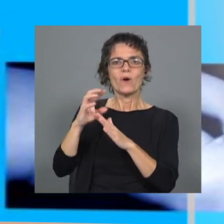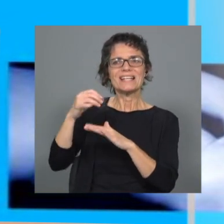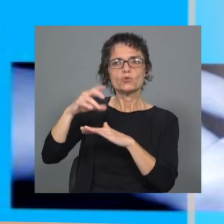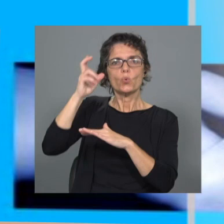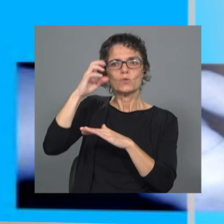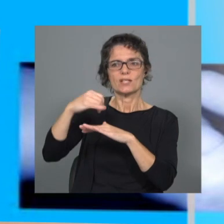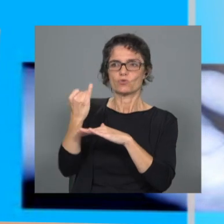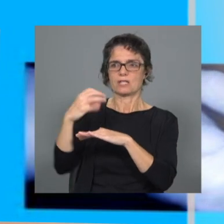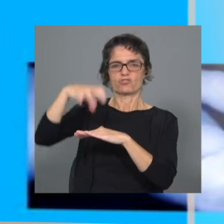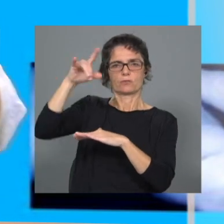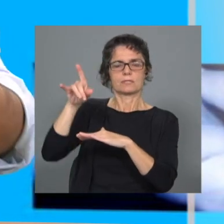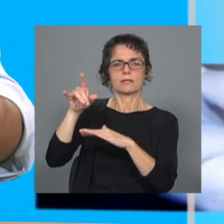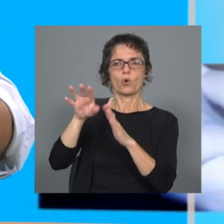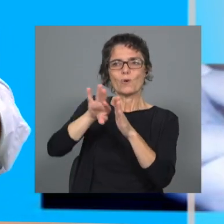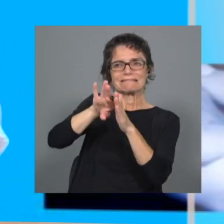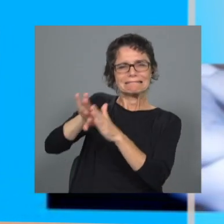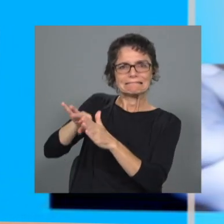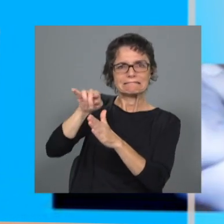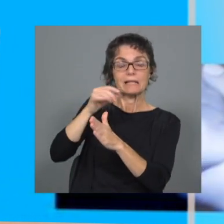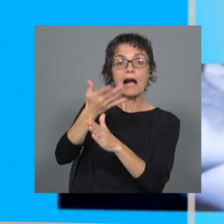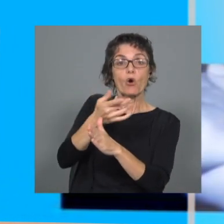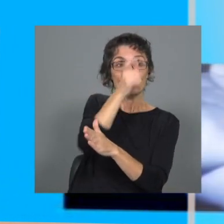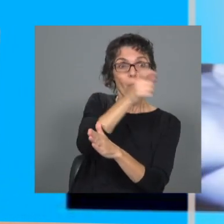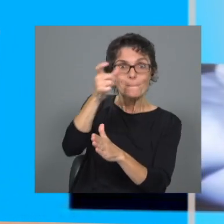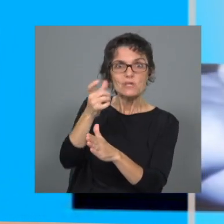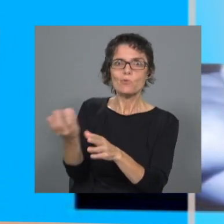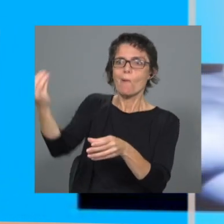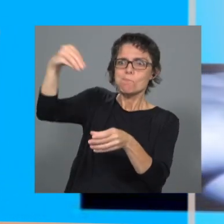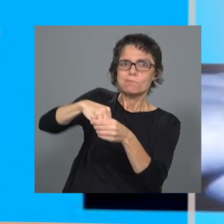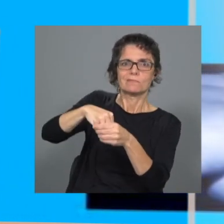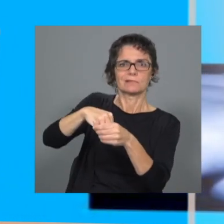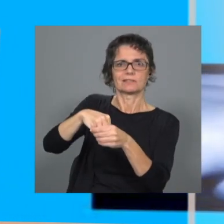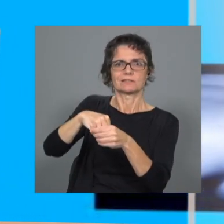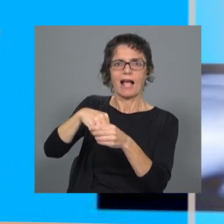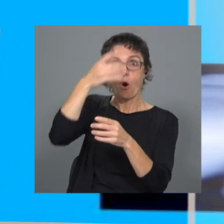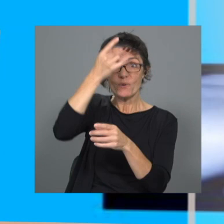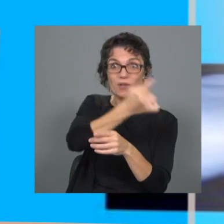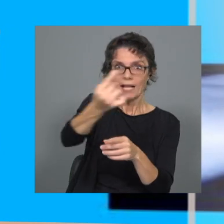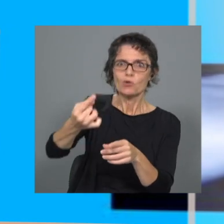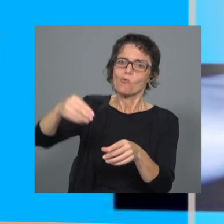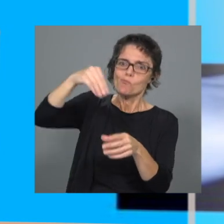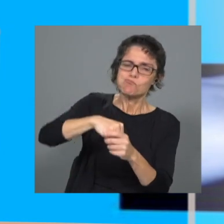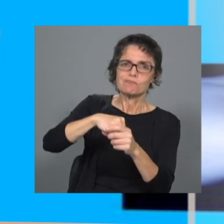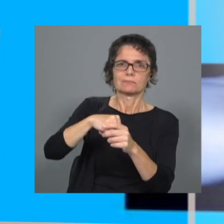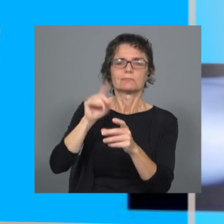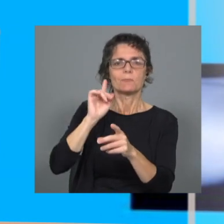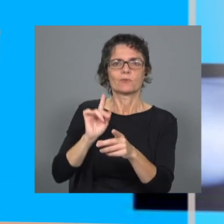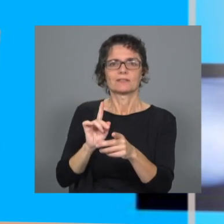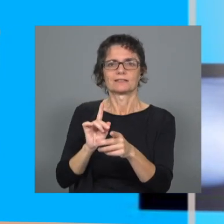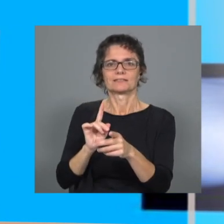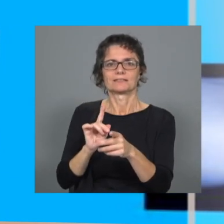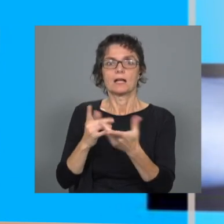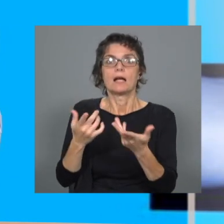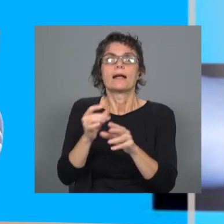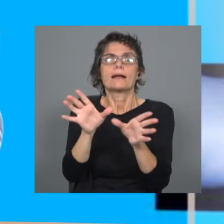à participação de todos na vida do dia-a-dia da comunidade. Obviamente que isto é uma mudança muito significativa, muito dura num país que